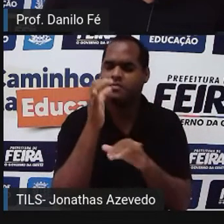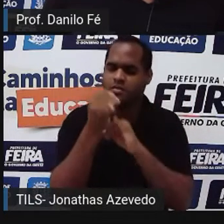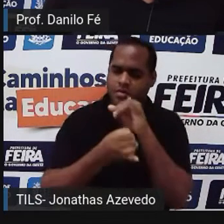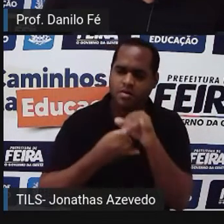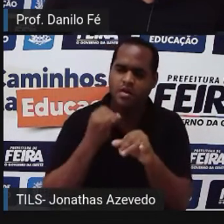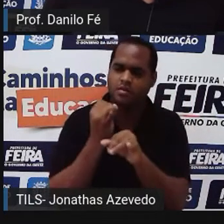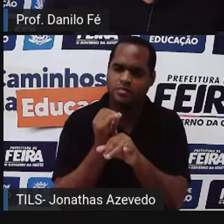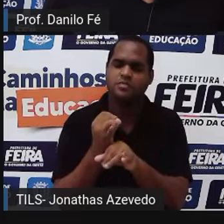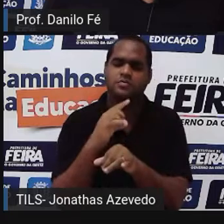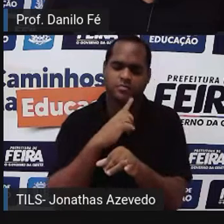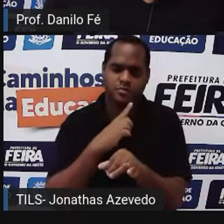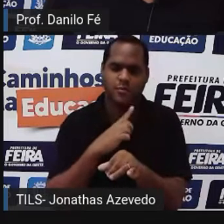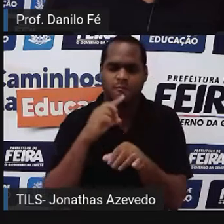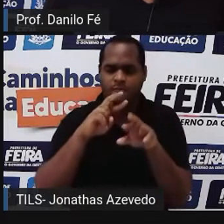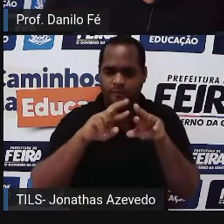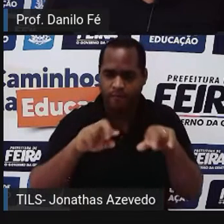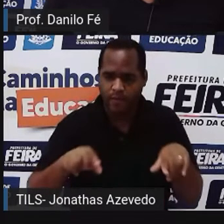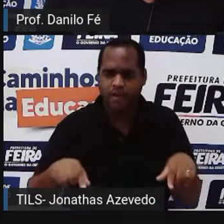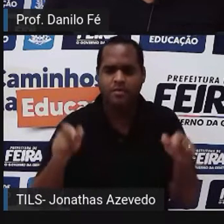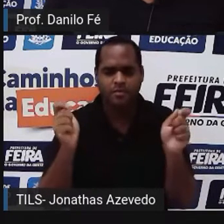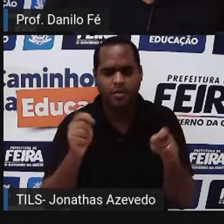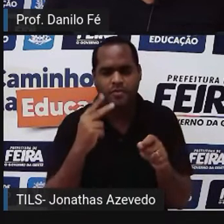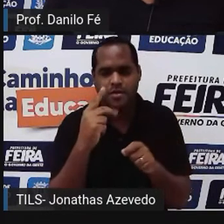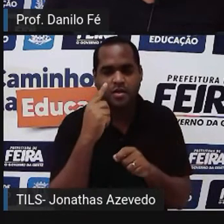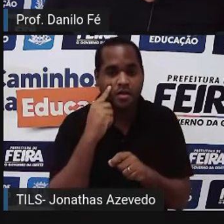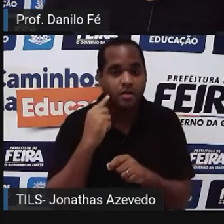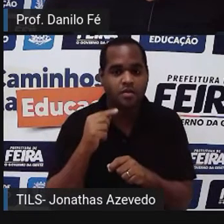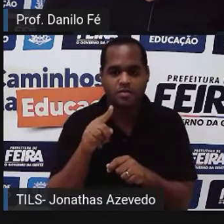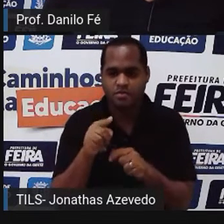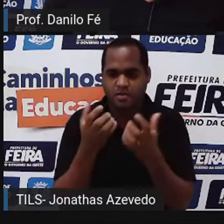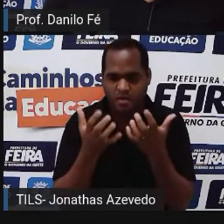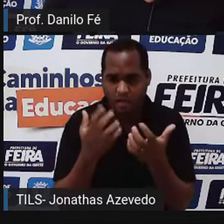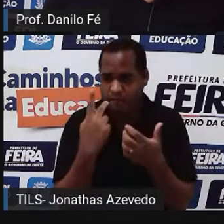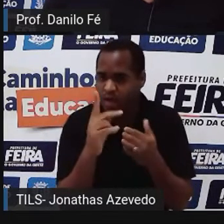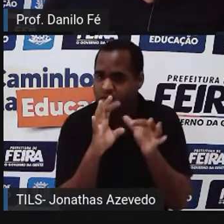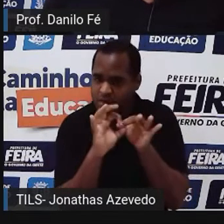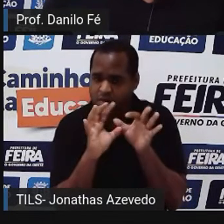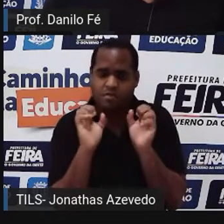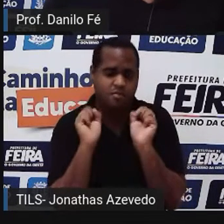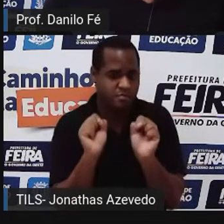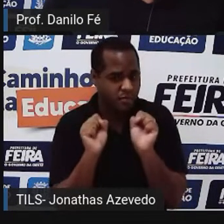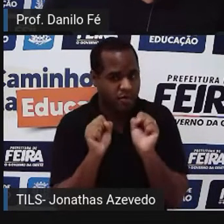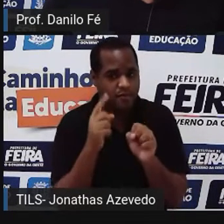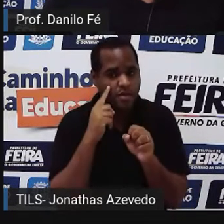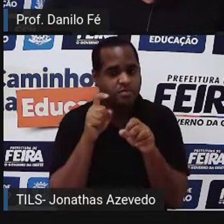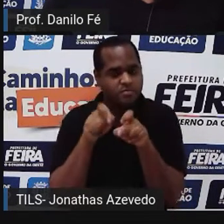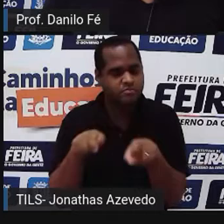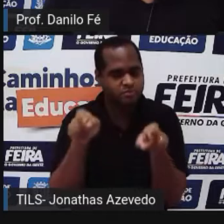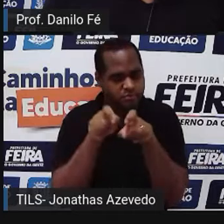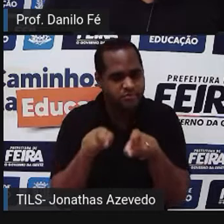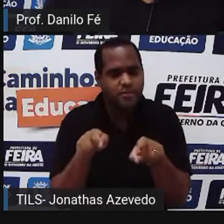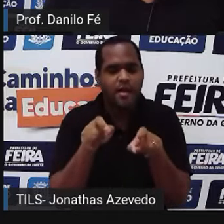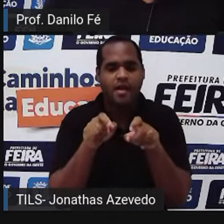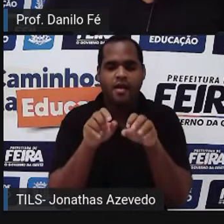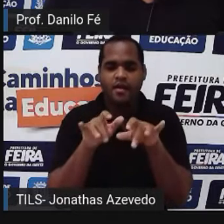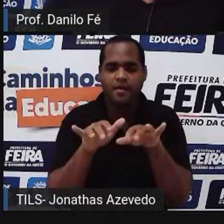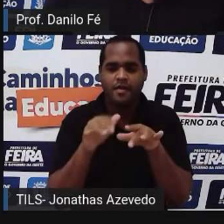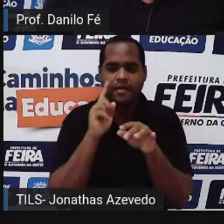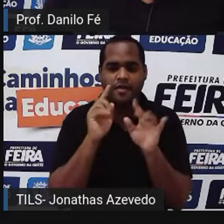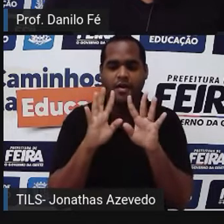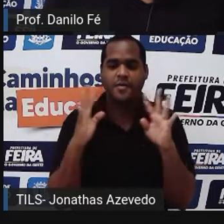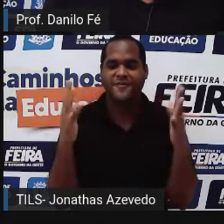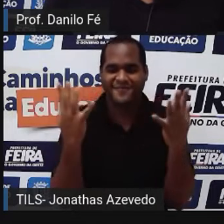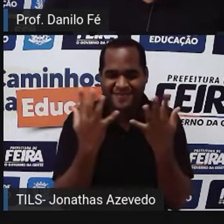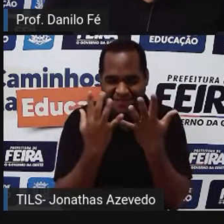tem várias. Quem tiver estômago, convém acessar a internet e digitar campos de